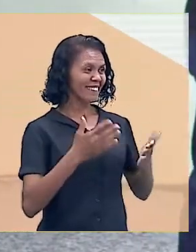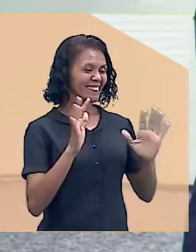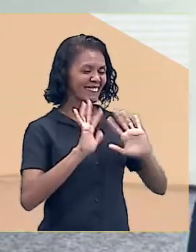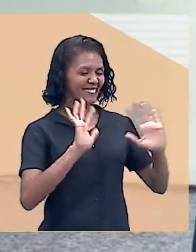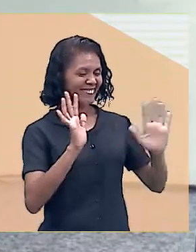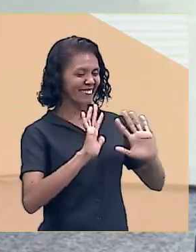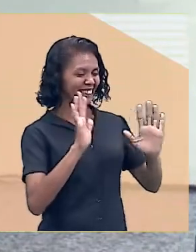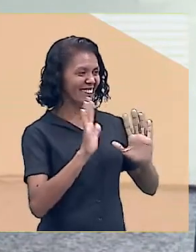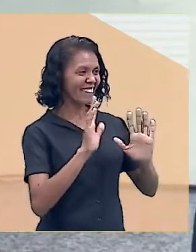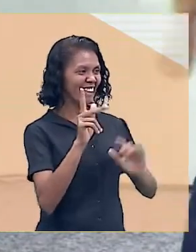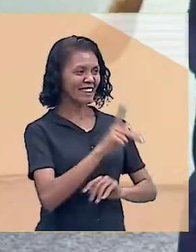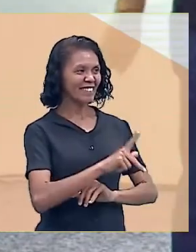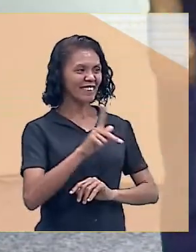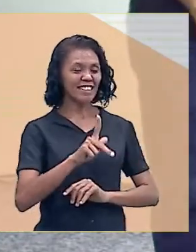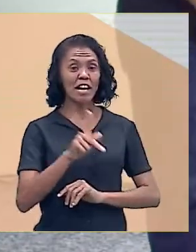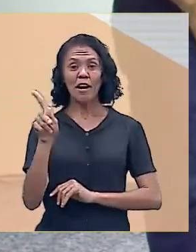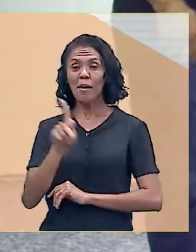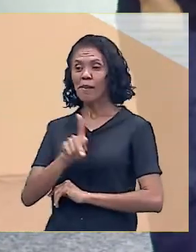início